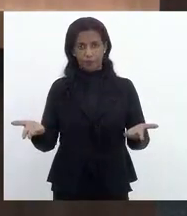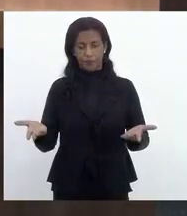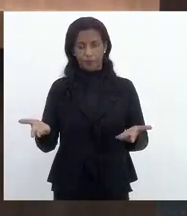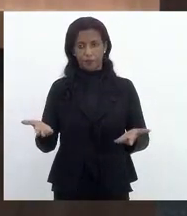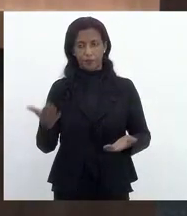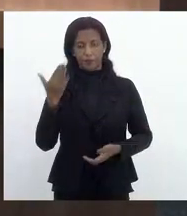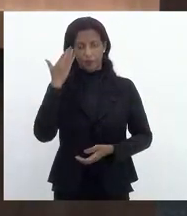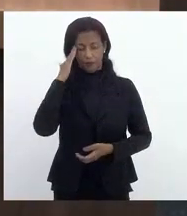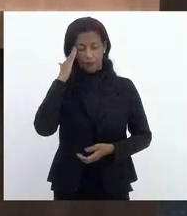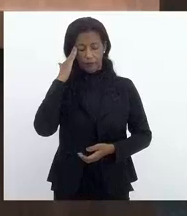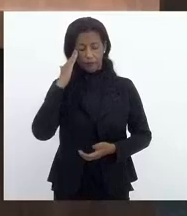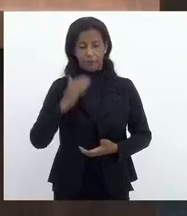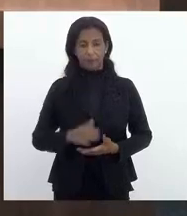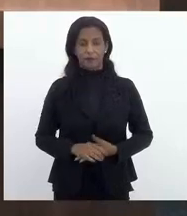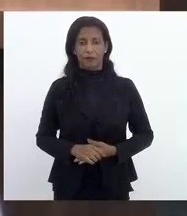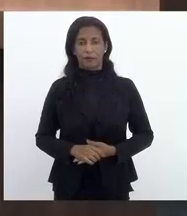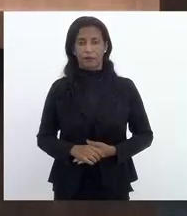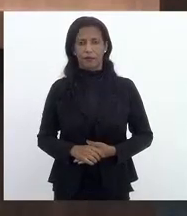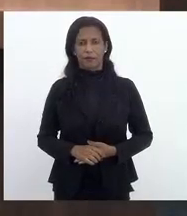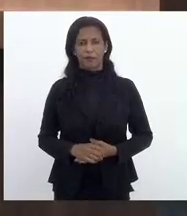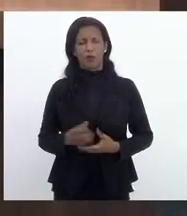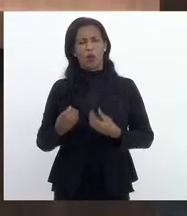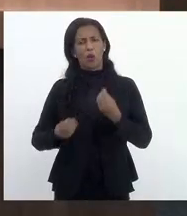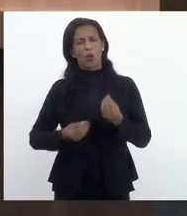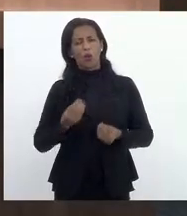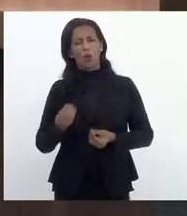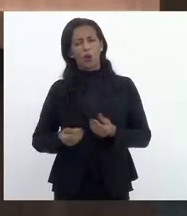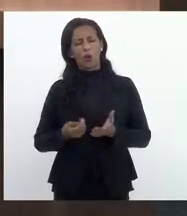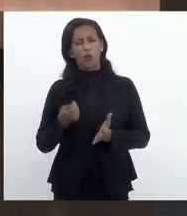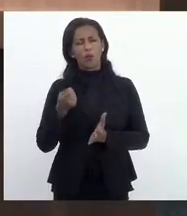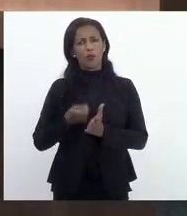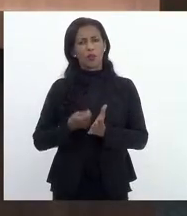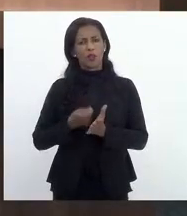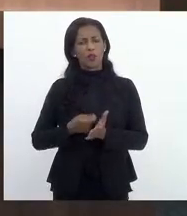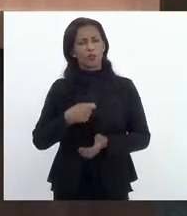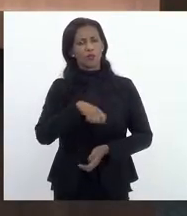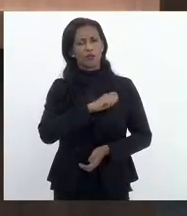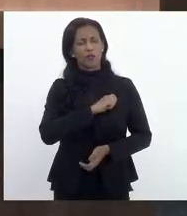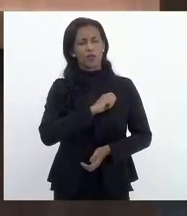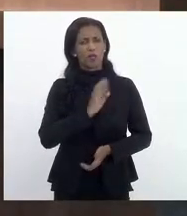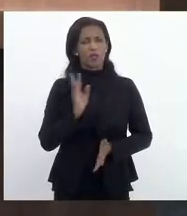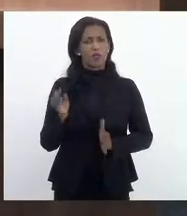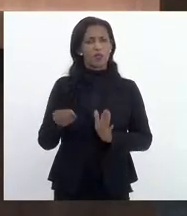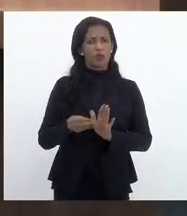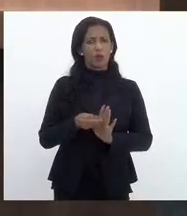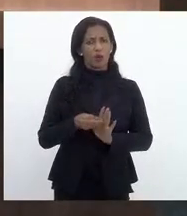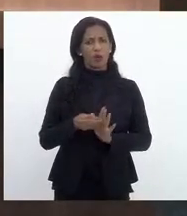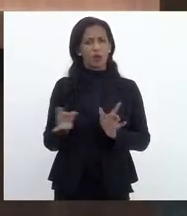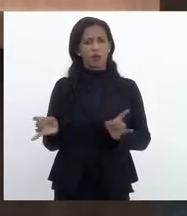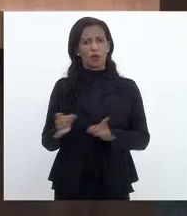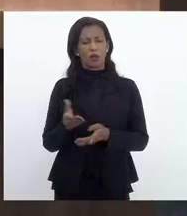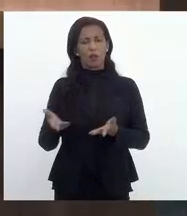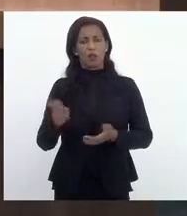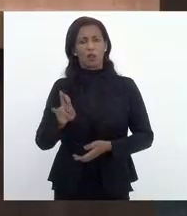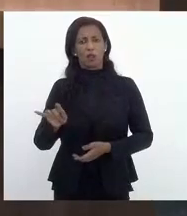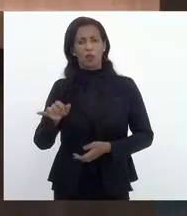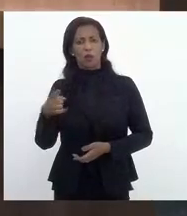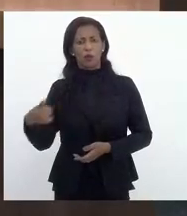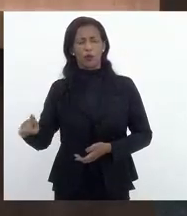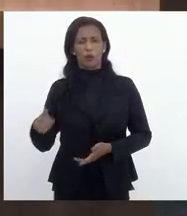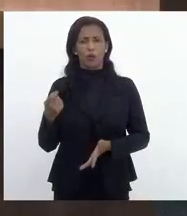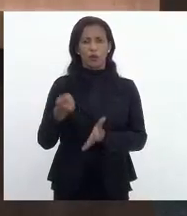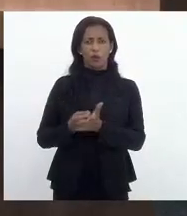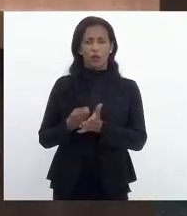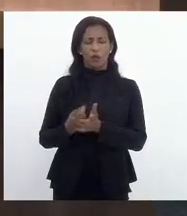e querer entender e como é que no regime de recuperação fiscal se coloca assim à disposição da União como